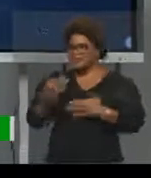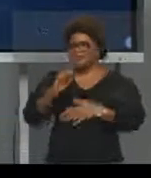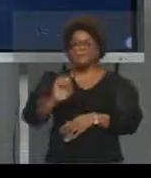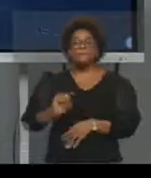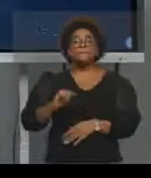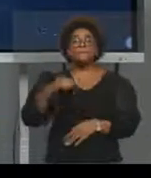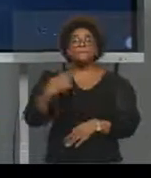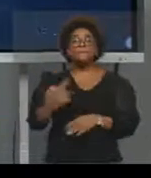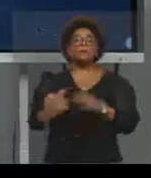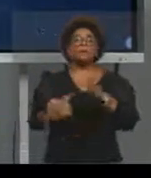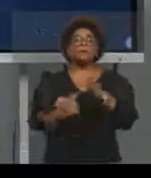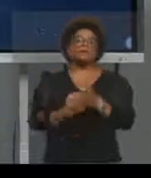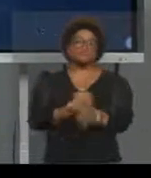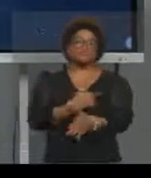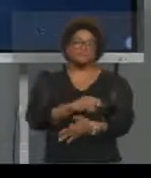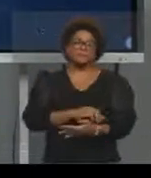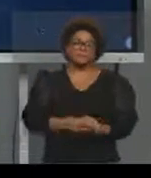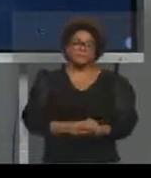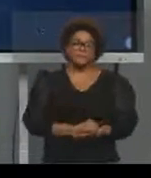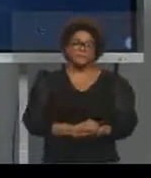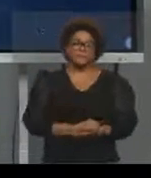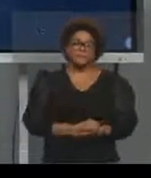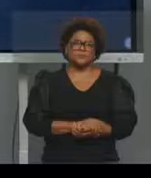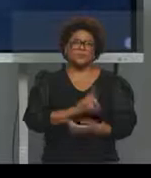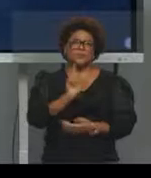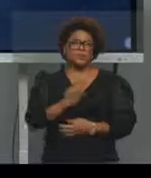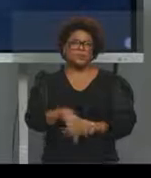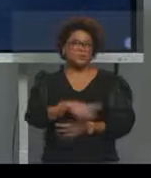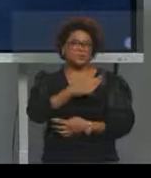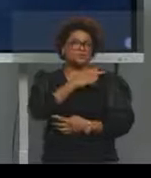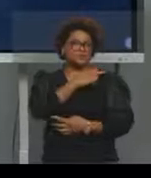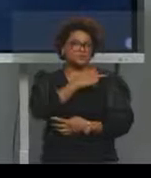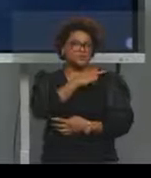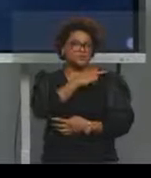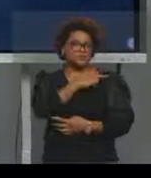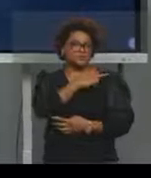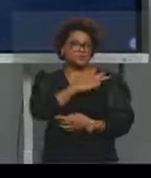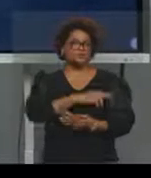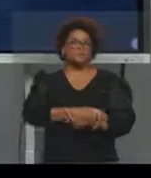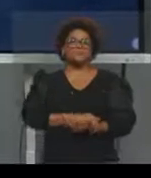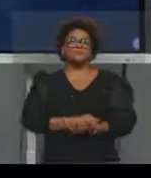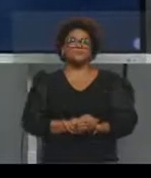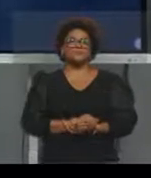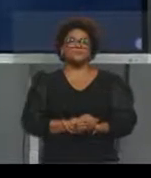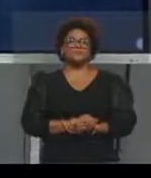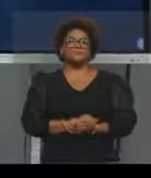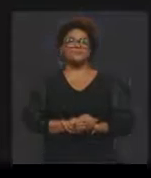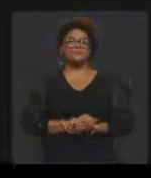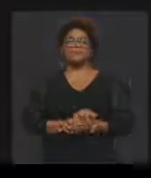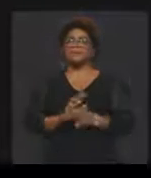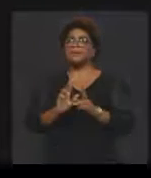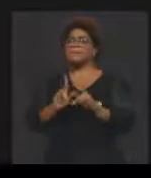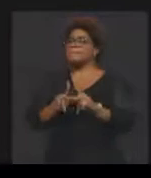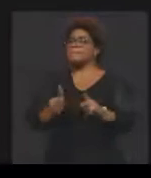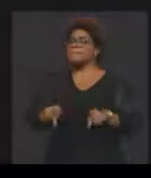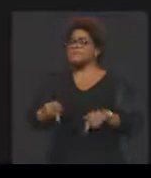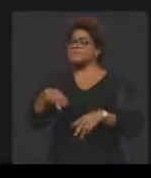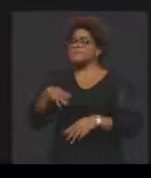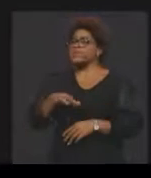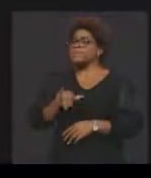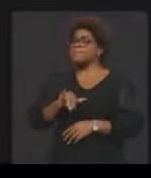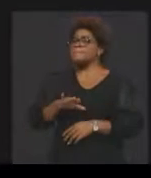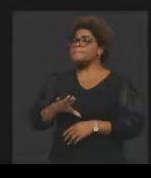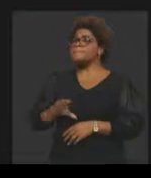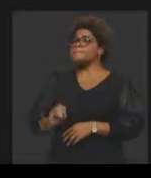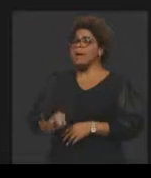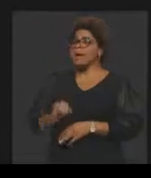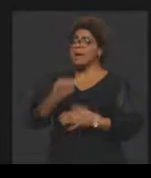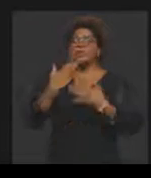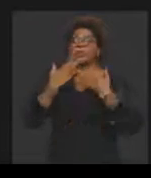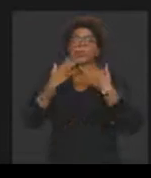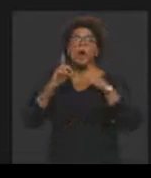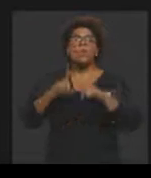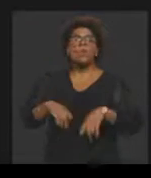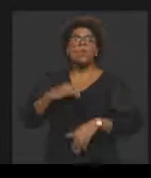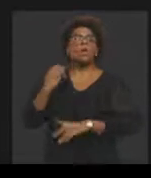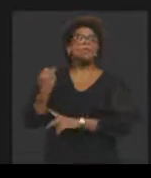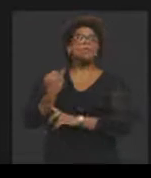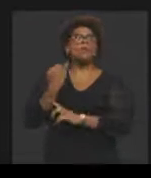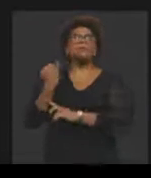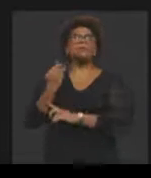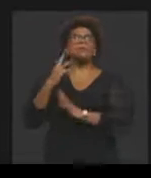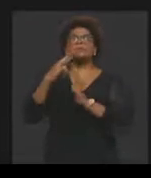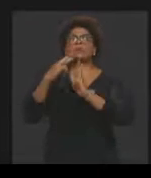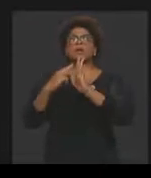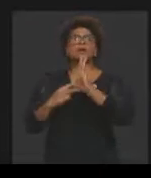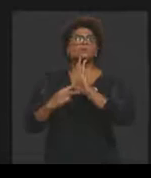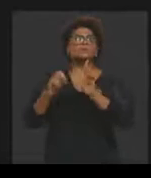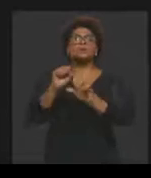Nossa próxima dúvida agora é uma dúvida de segundo ano. Professor Magno, qual a importância da leitura para a sociedade e para as